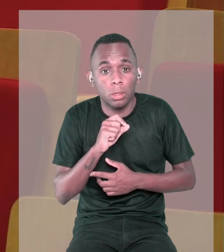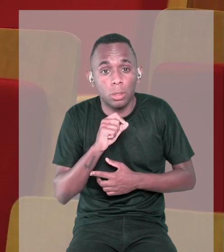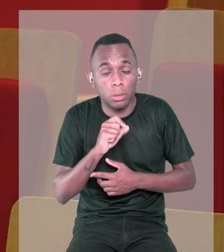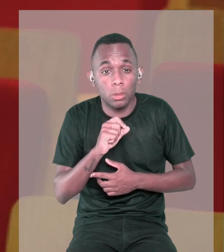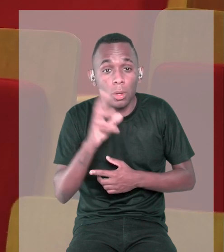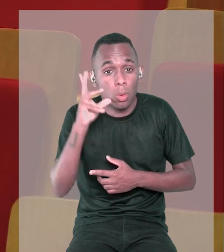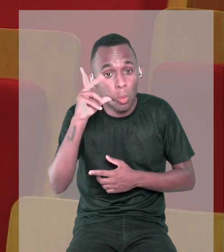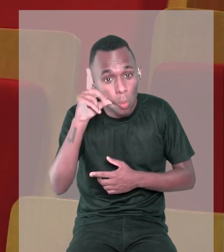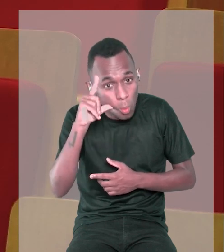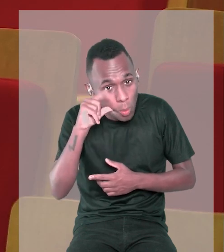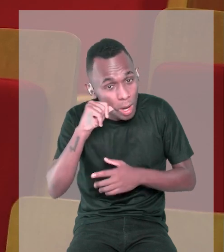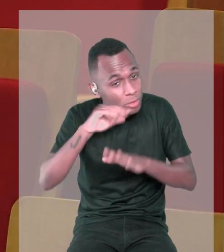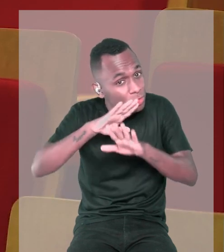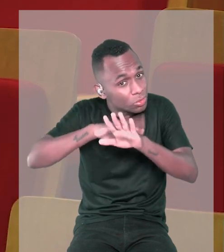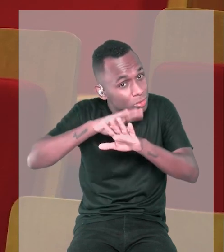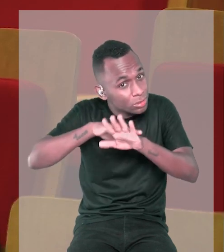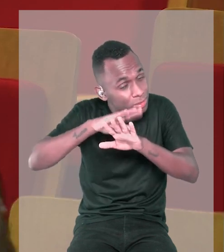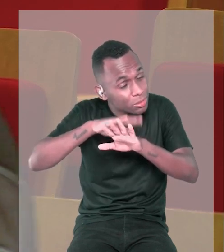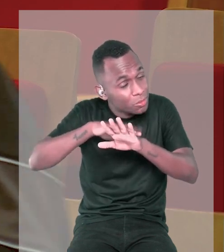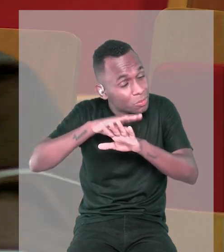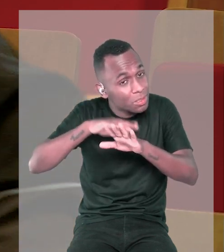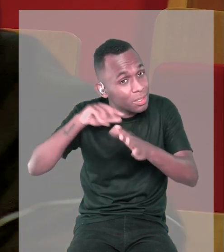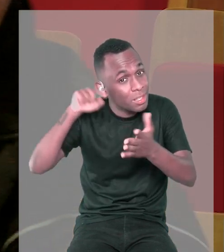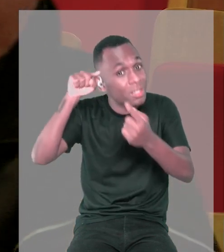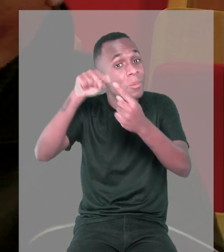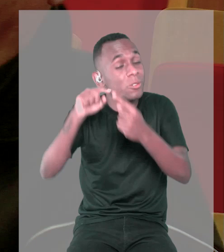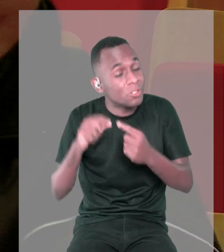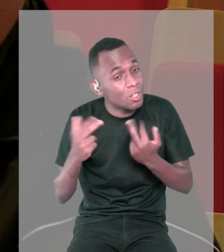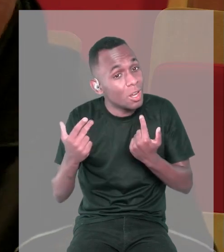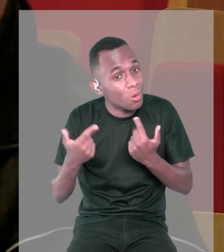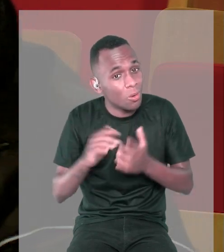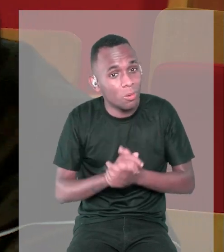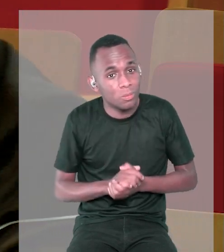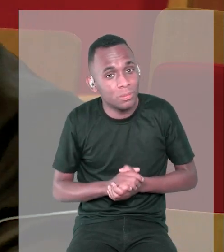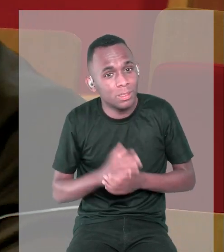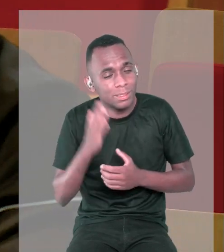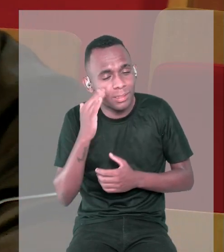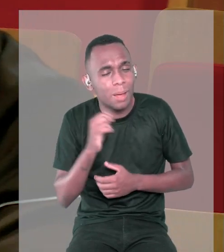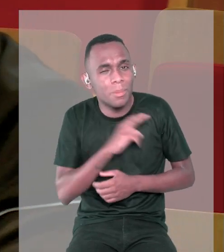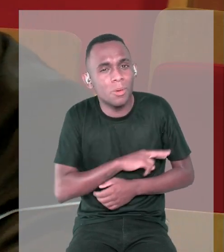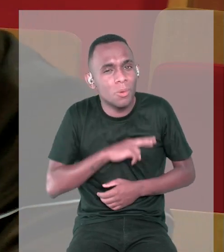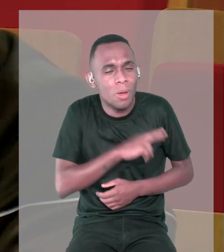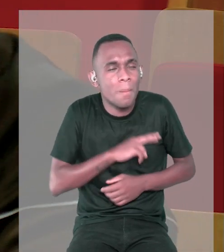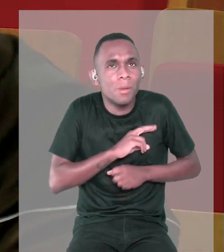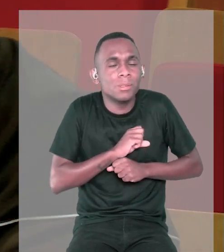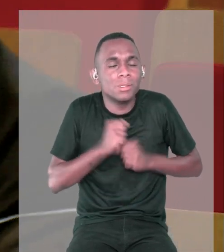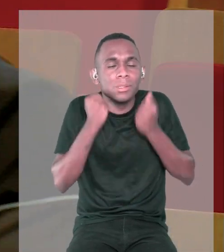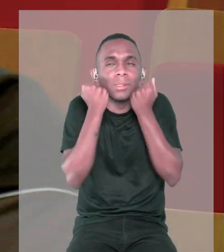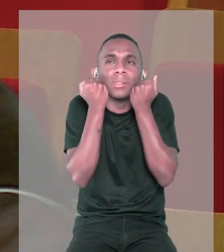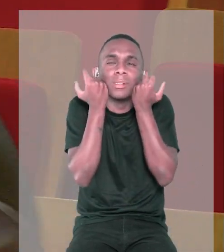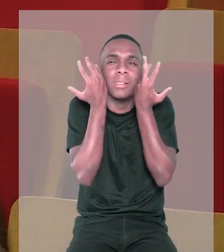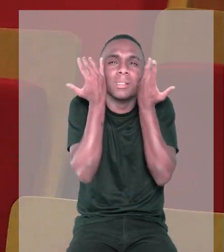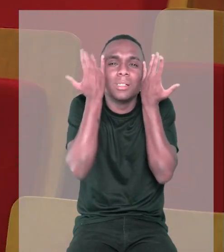sabe a sementezinha do romantismo, da paixão, sabe? E você faz uma narrativa que é maravilhosa. Eu sei que você se